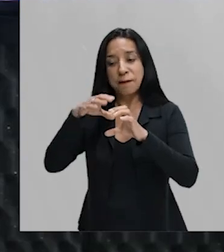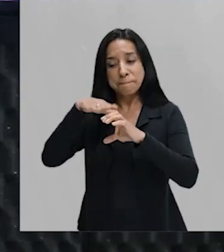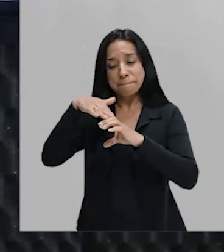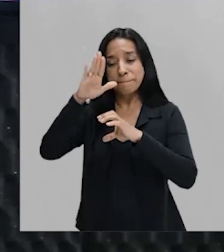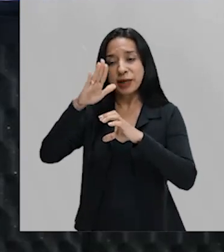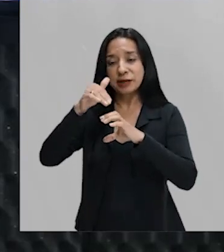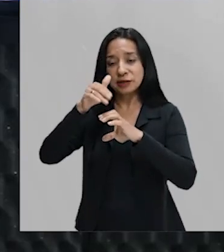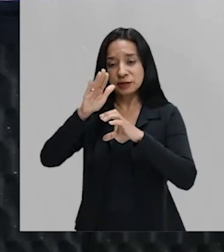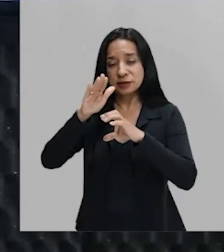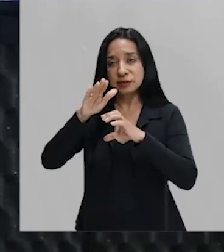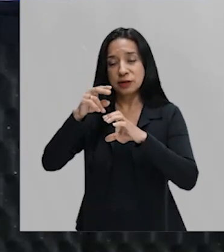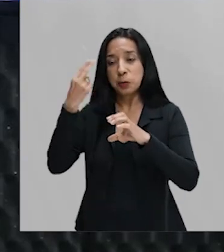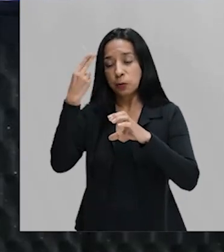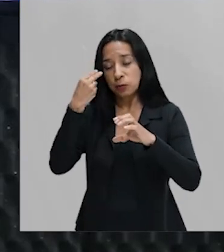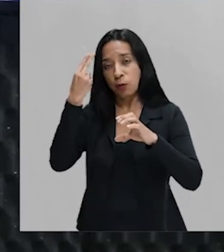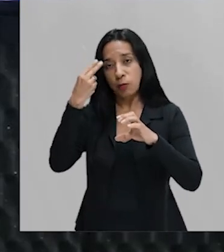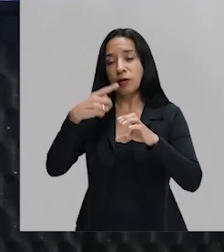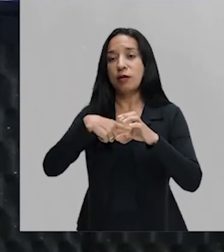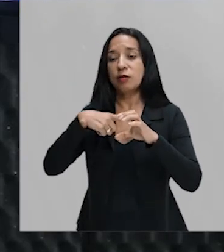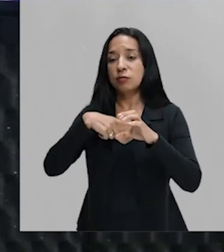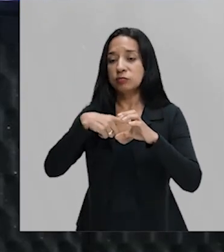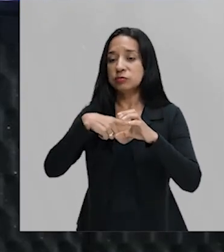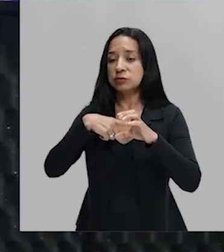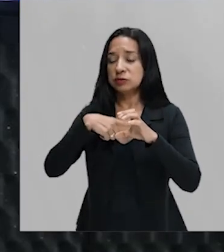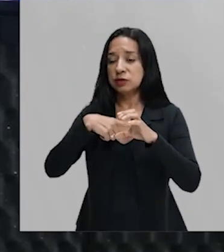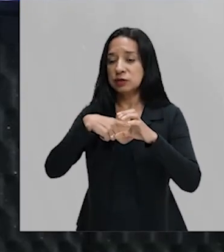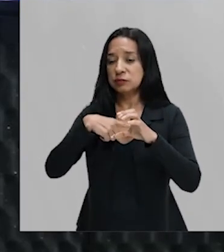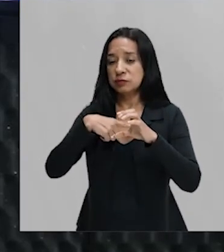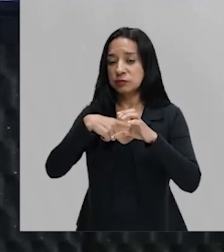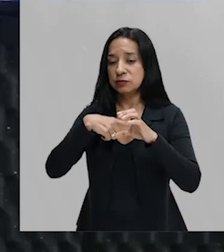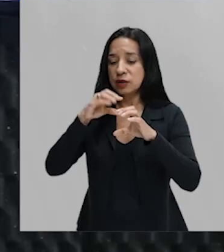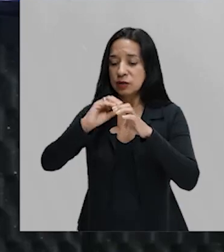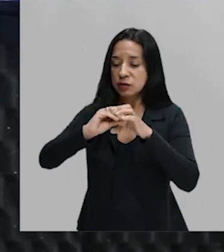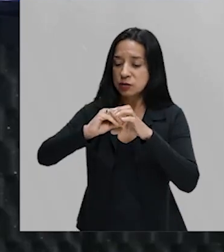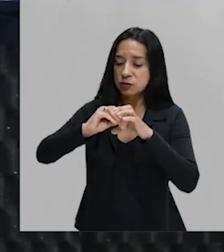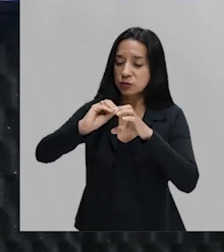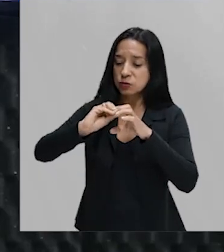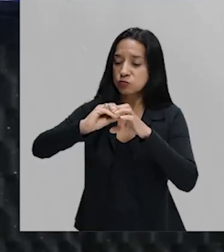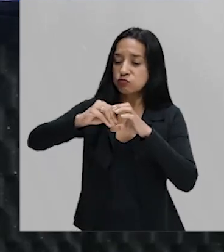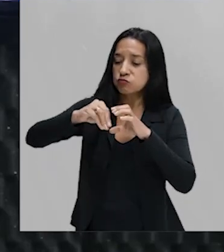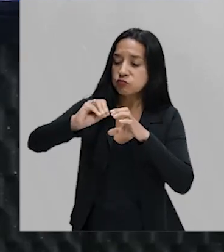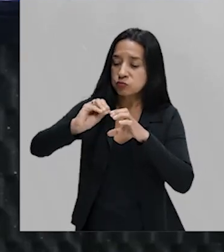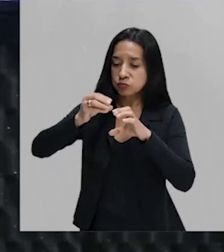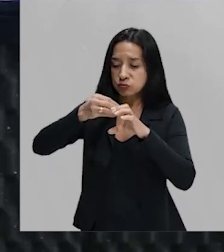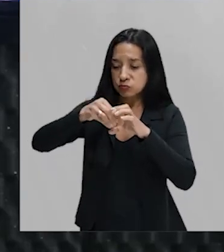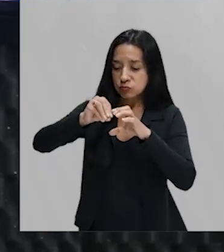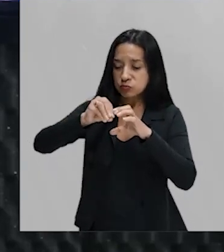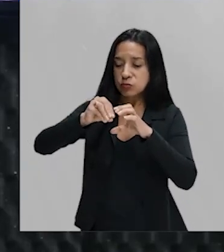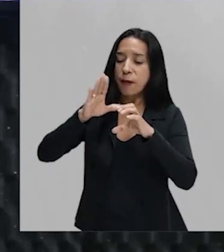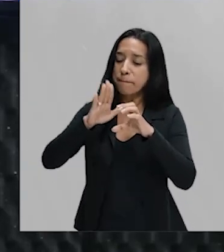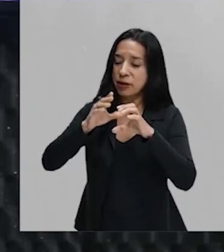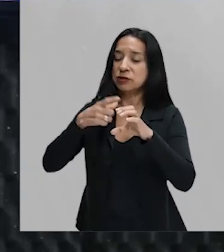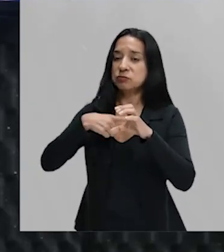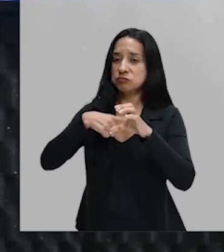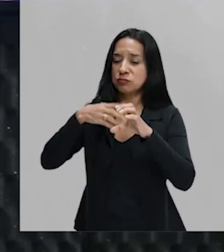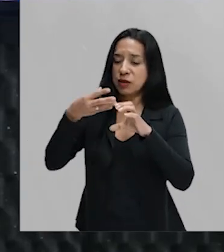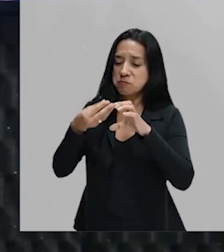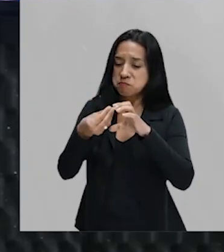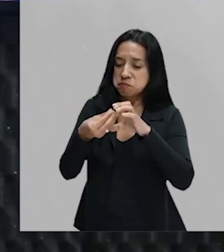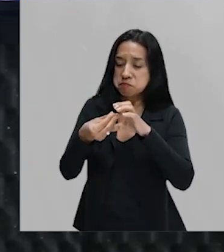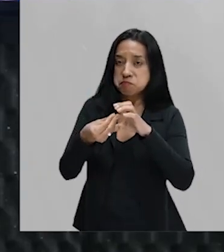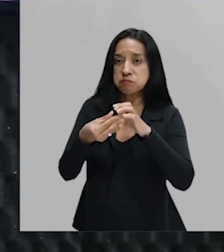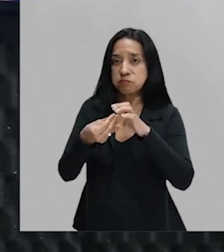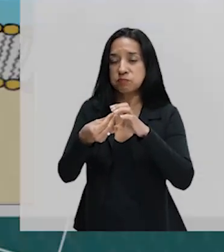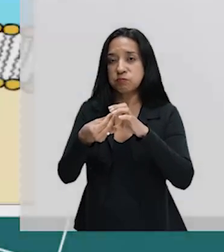o potássio, ele tem a tendência de sair de dentro para fora. Veja, não é mais concentrado dentro da célula do que